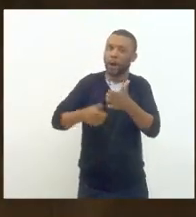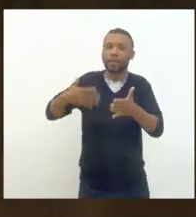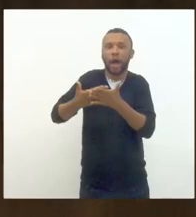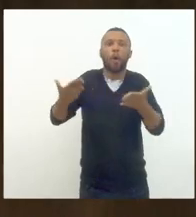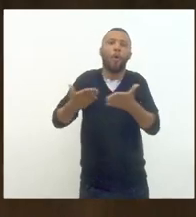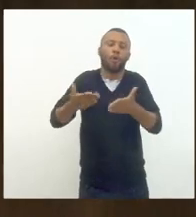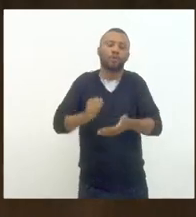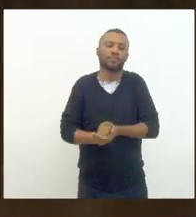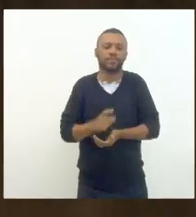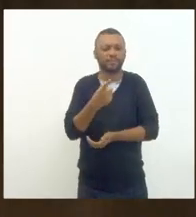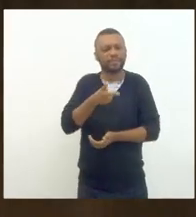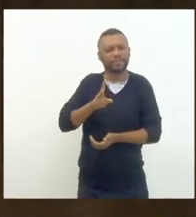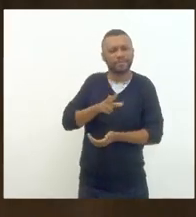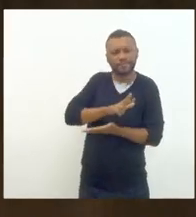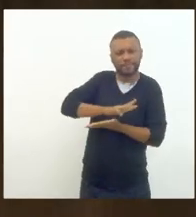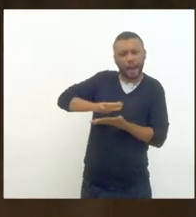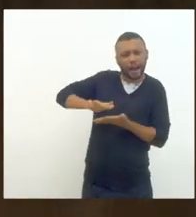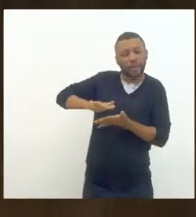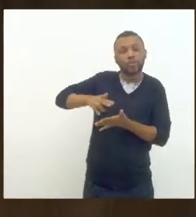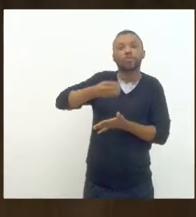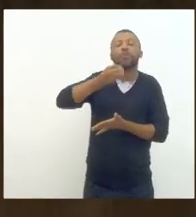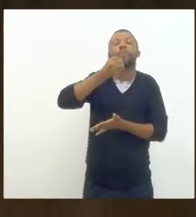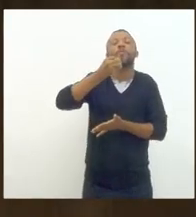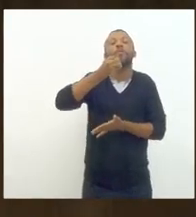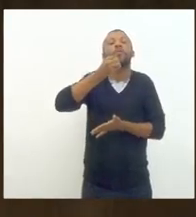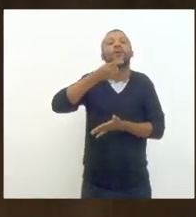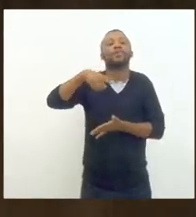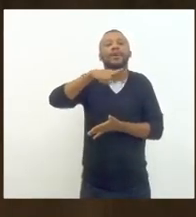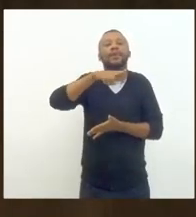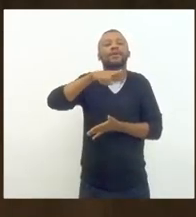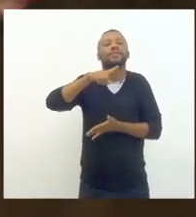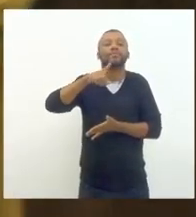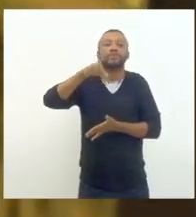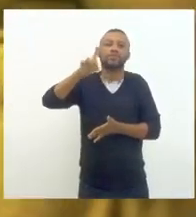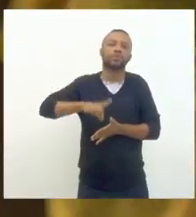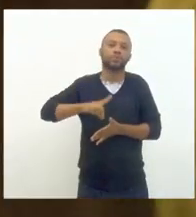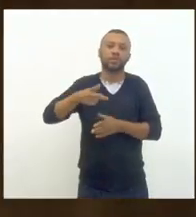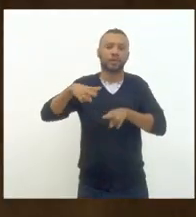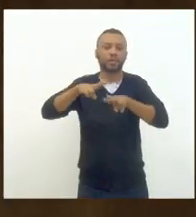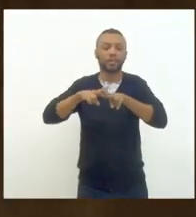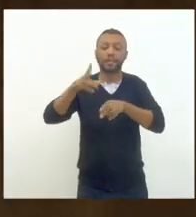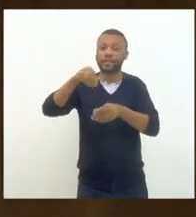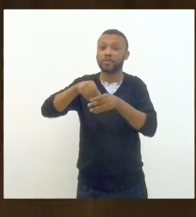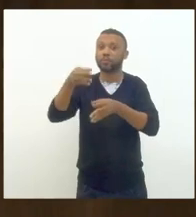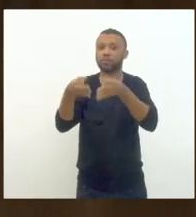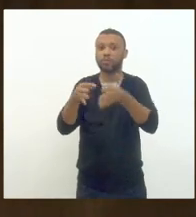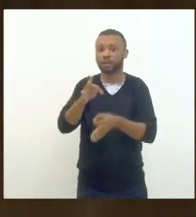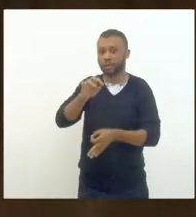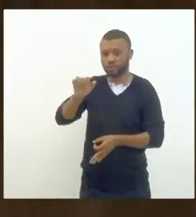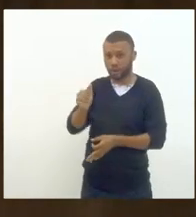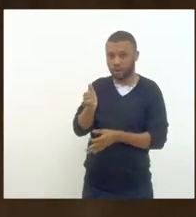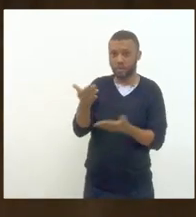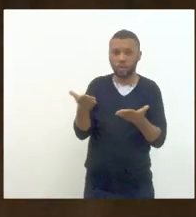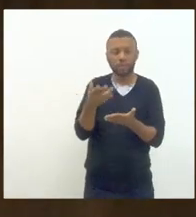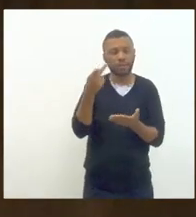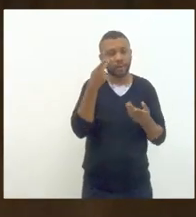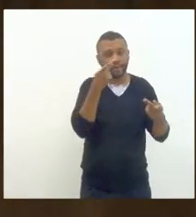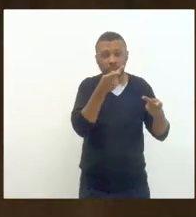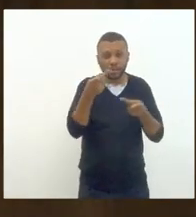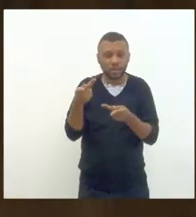várias oportunidades de atuar juntos aí, quando eu fui diretor de carceragem do Tribunal de Justiça, e hoje nas visitações que eu faço